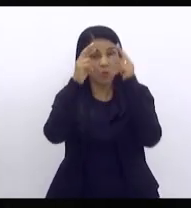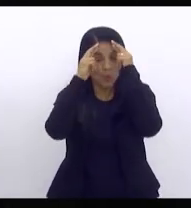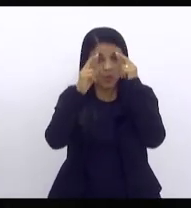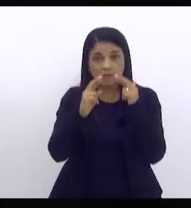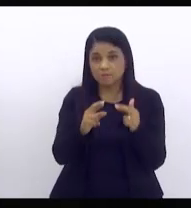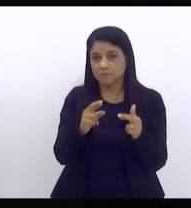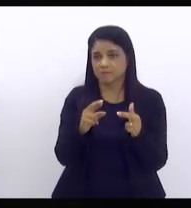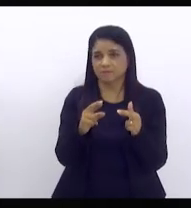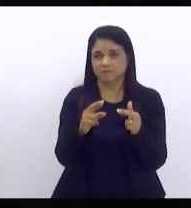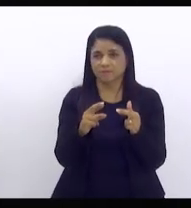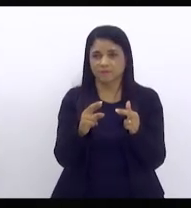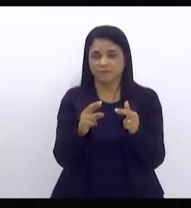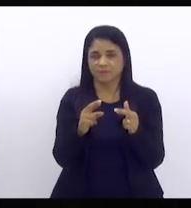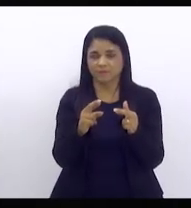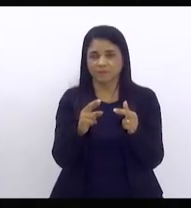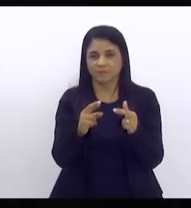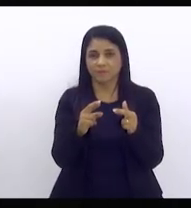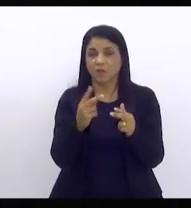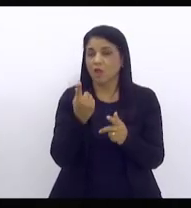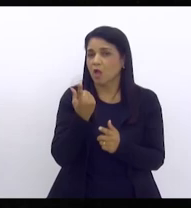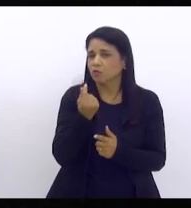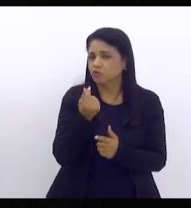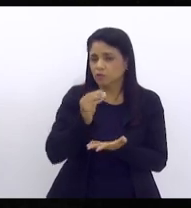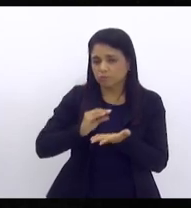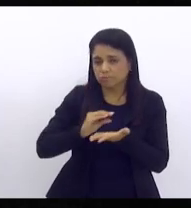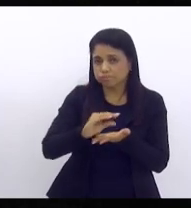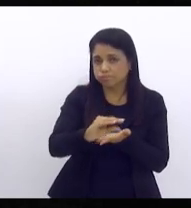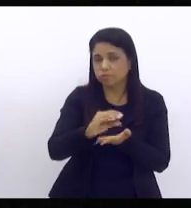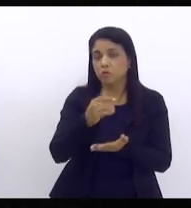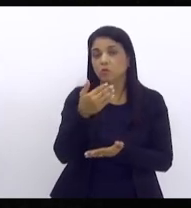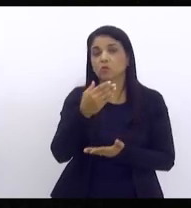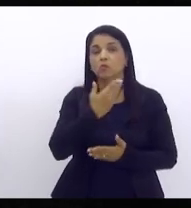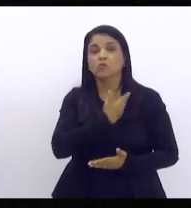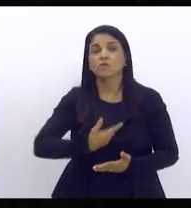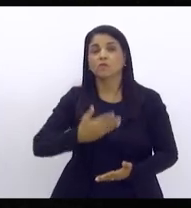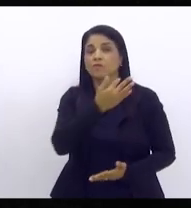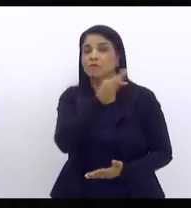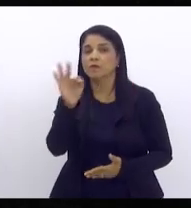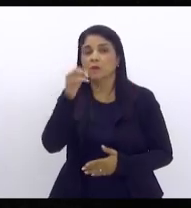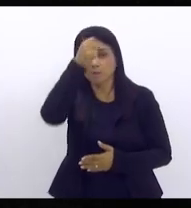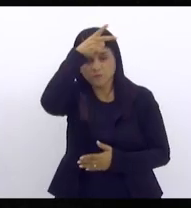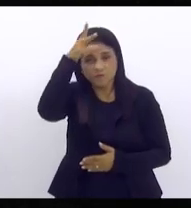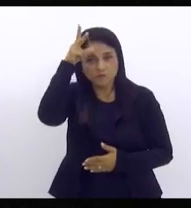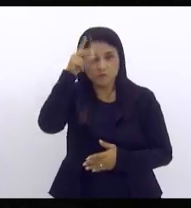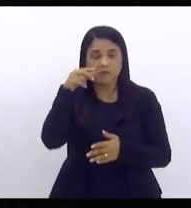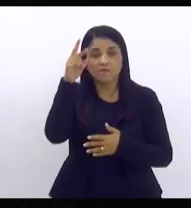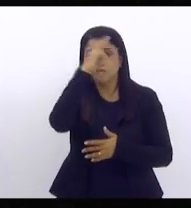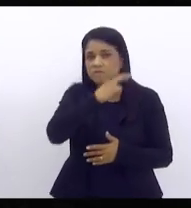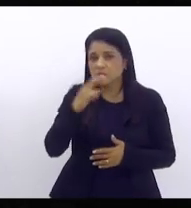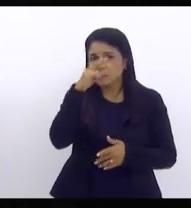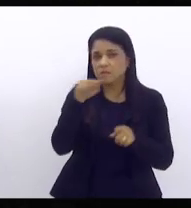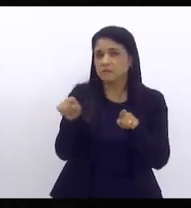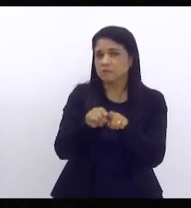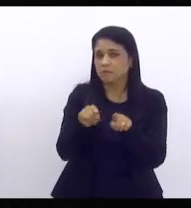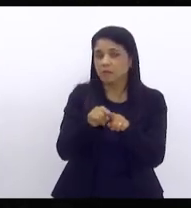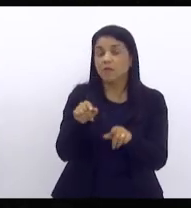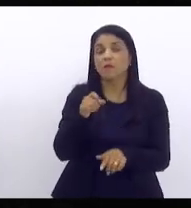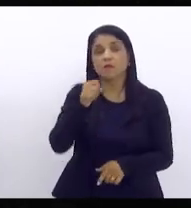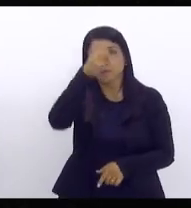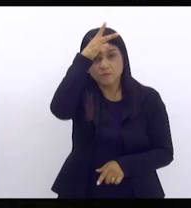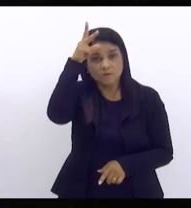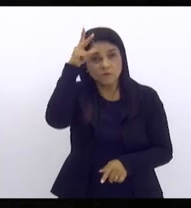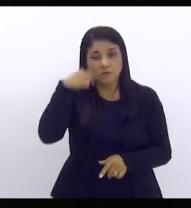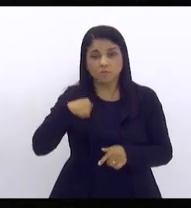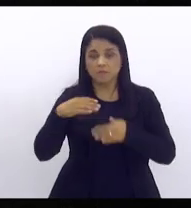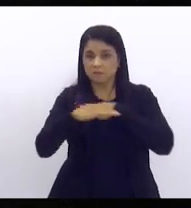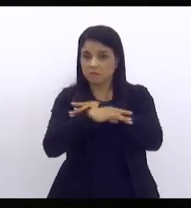respeito ao dinheiro que é repassado do governo federal para as prefeituras. Nós estaremos fiscalizando, inclusive a prefeitura da minha cidade,